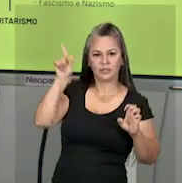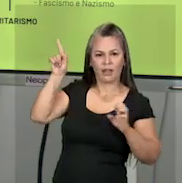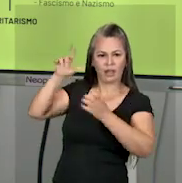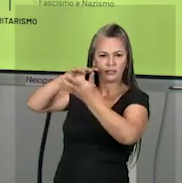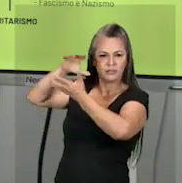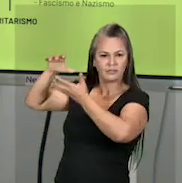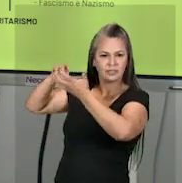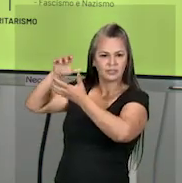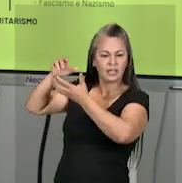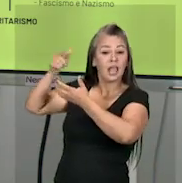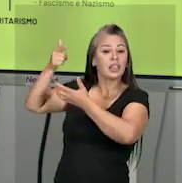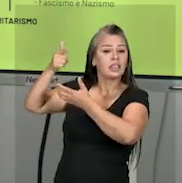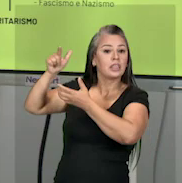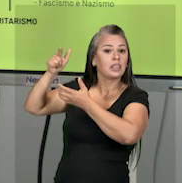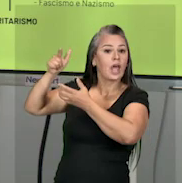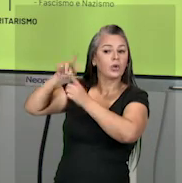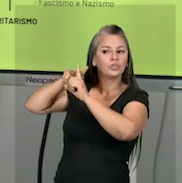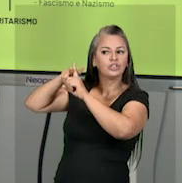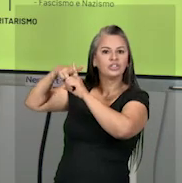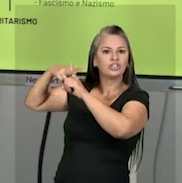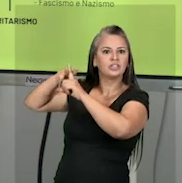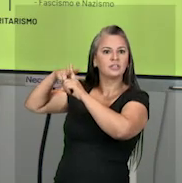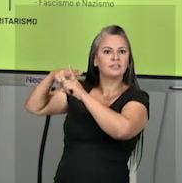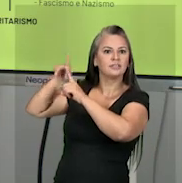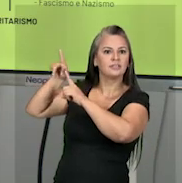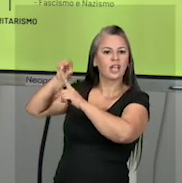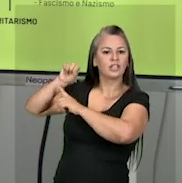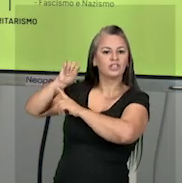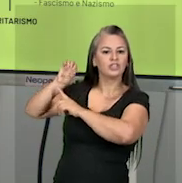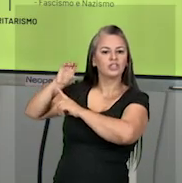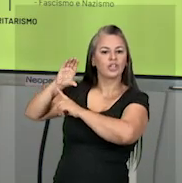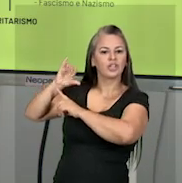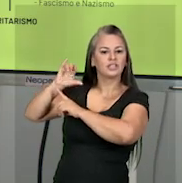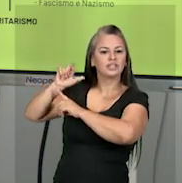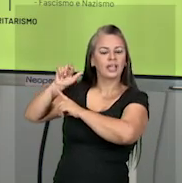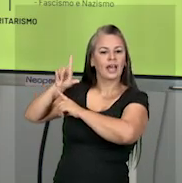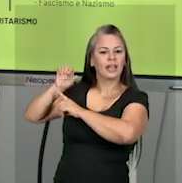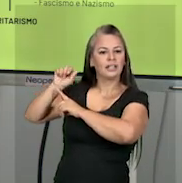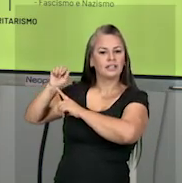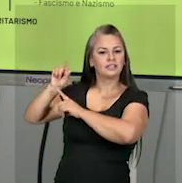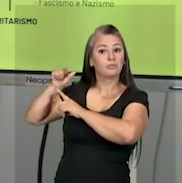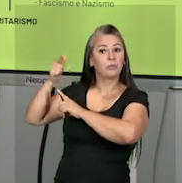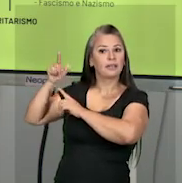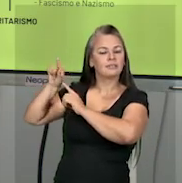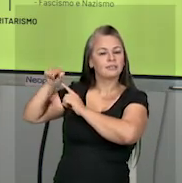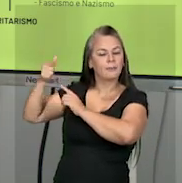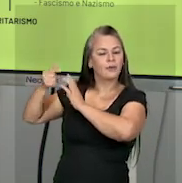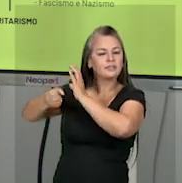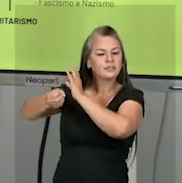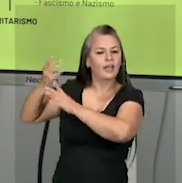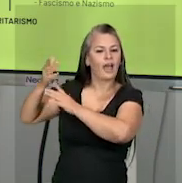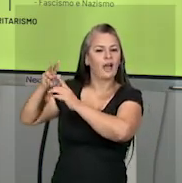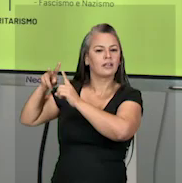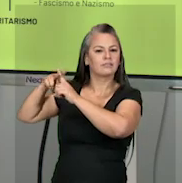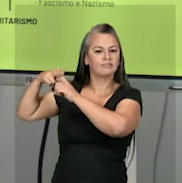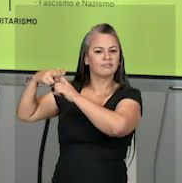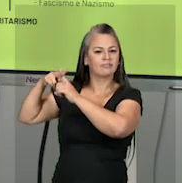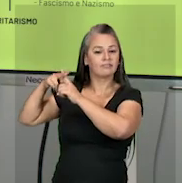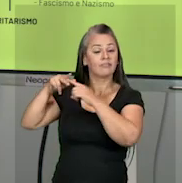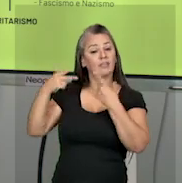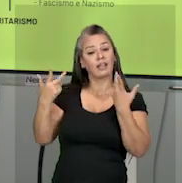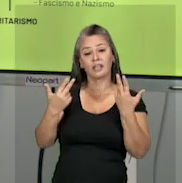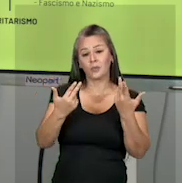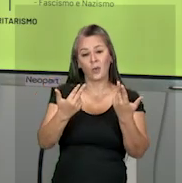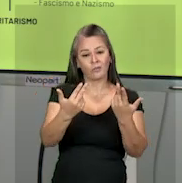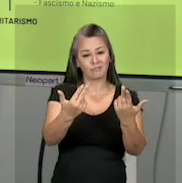tinha socialismo e os burgueses estavam divididos entre esquerda e direita. Depois que surgem outras ideologias, essas posições vão mudando ao longo do